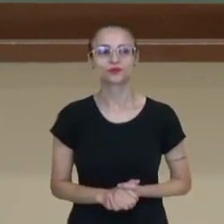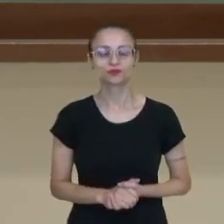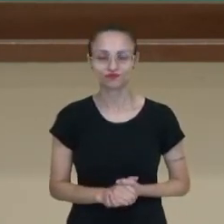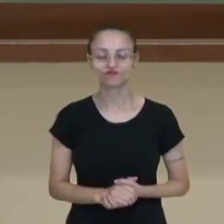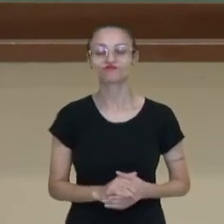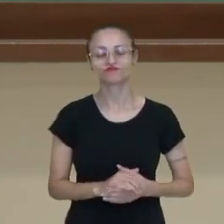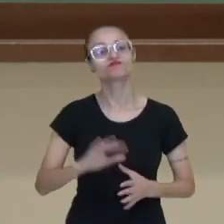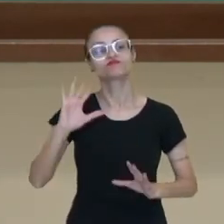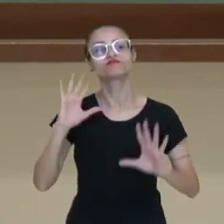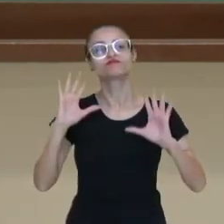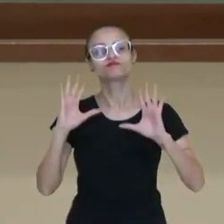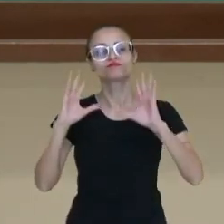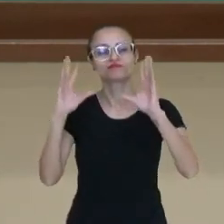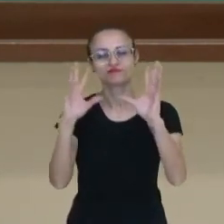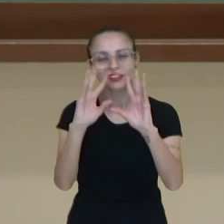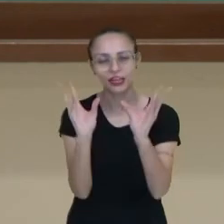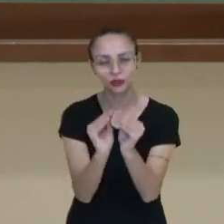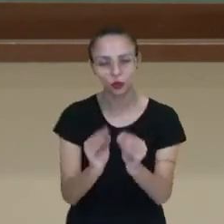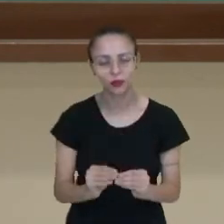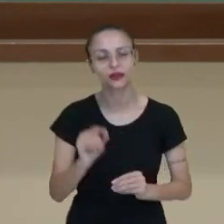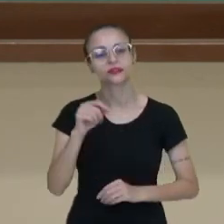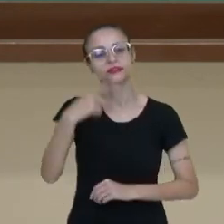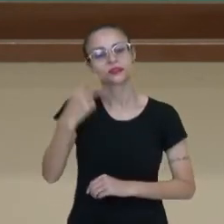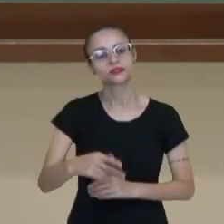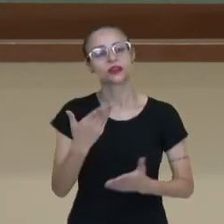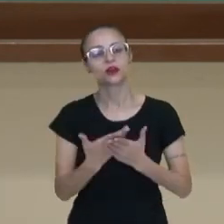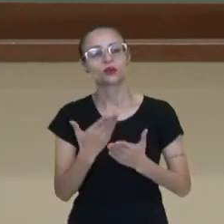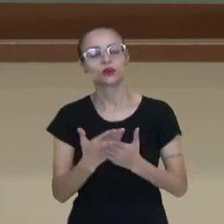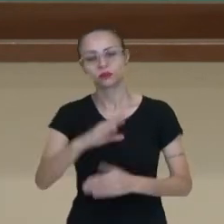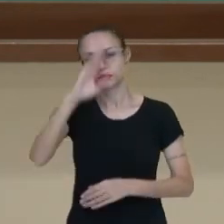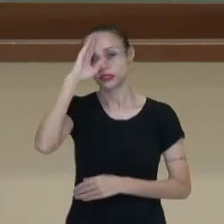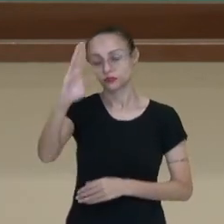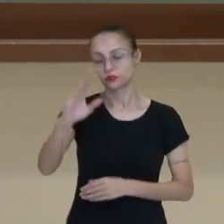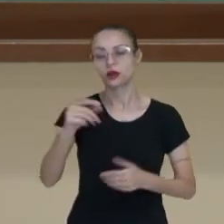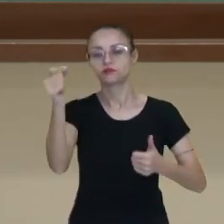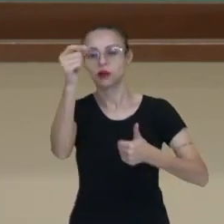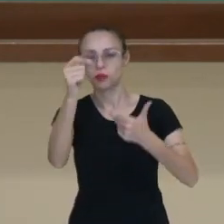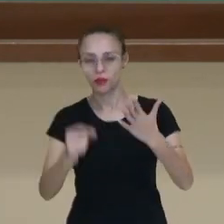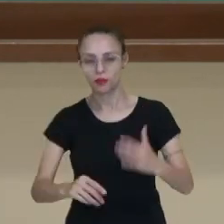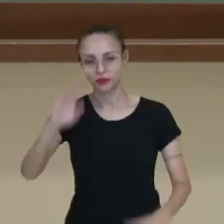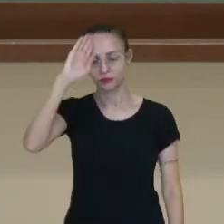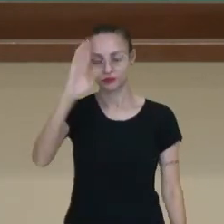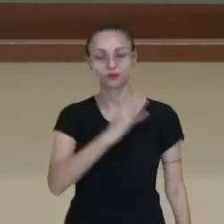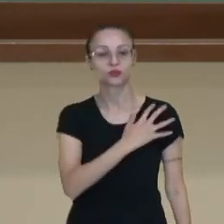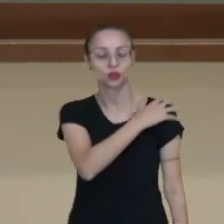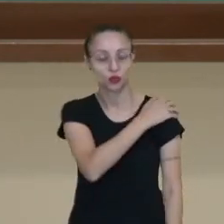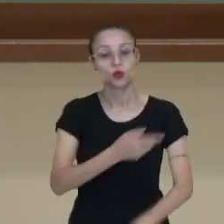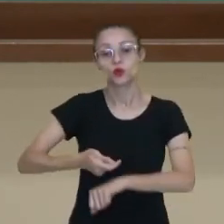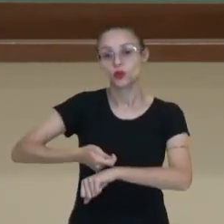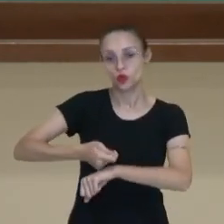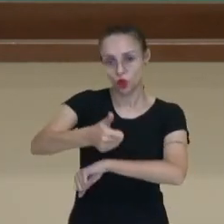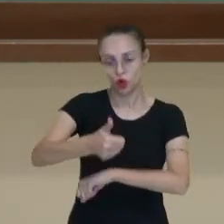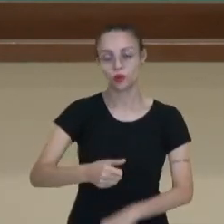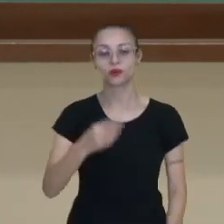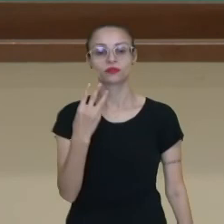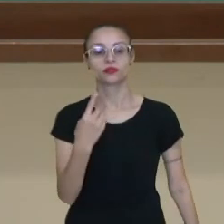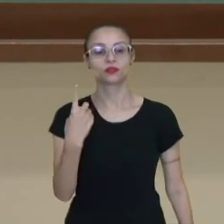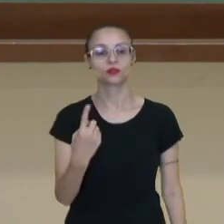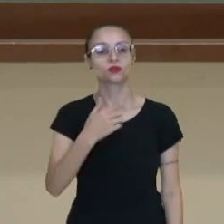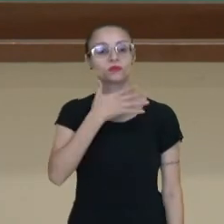Mas retomada, então, nesta aula revisamos alguns dos principais aspectos do regime militar, como primeiro, o golpe de 31 de março